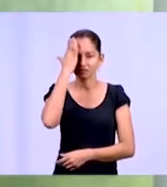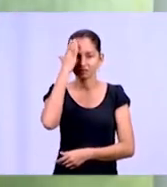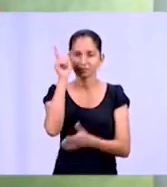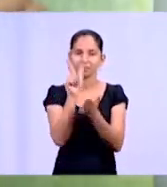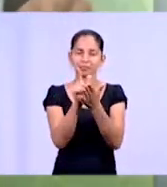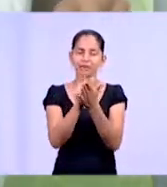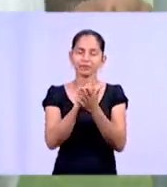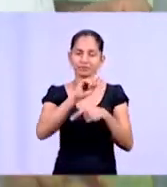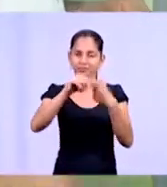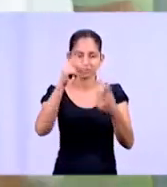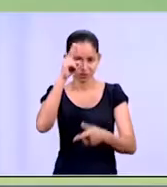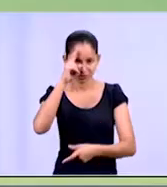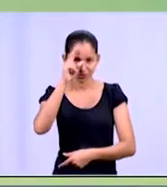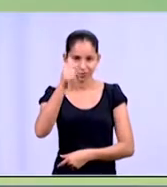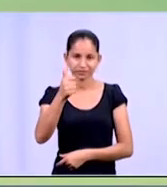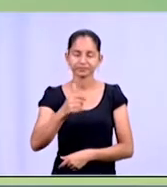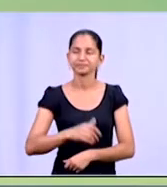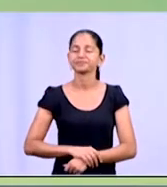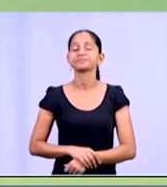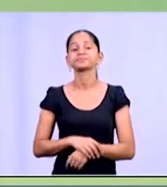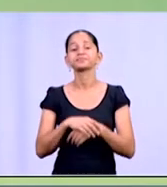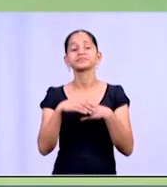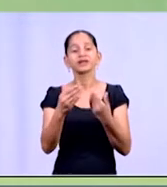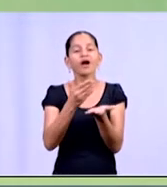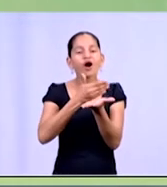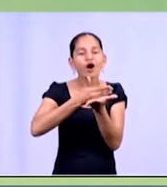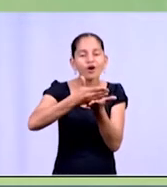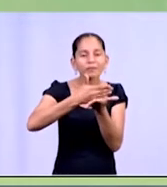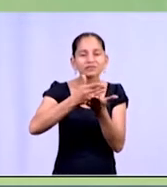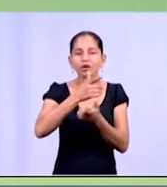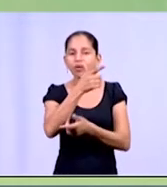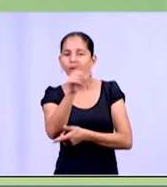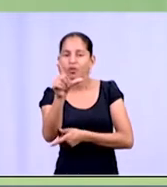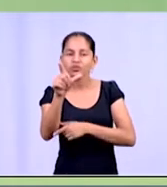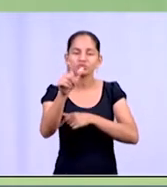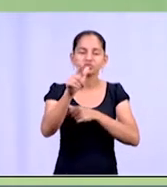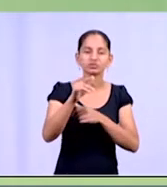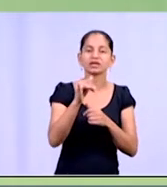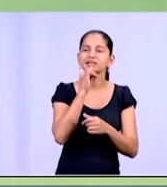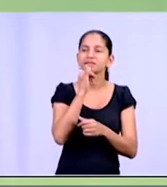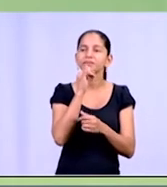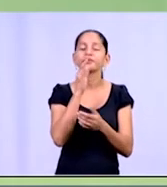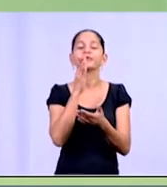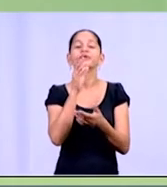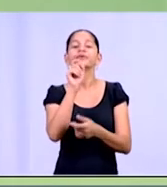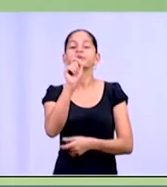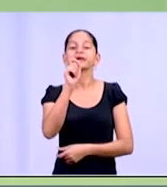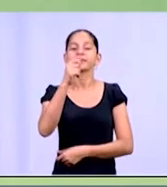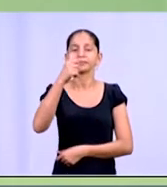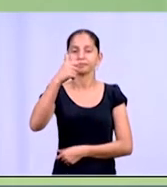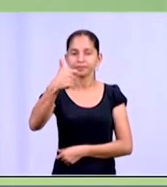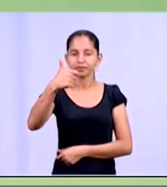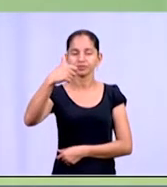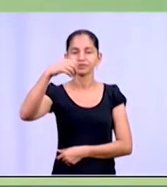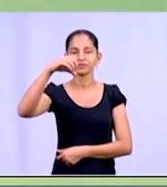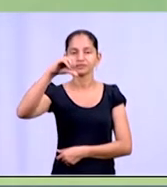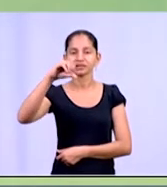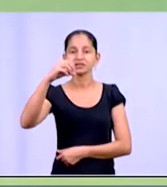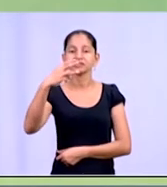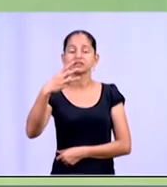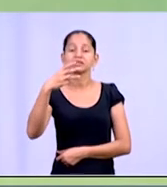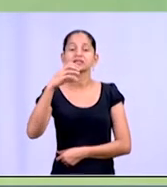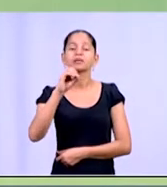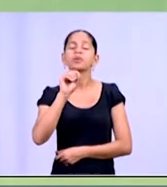interessante. Aí começaram os outros divisores de água aqui, gente. 1930, computador